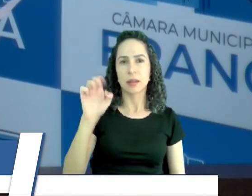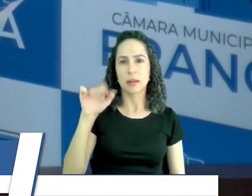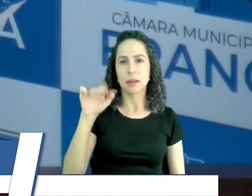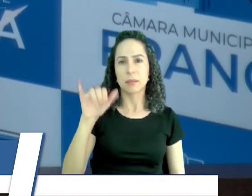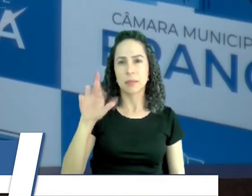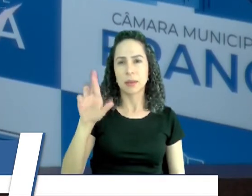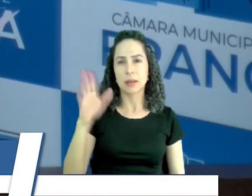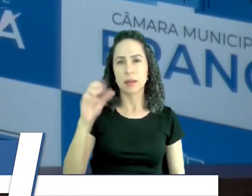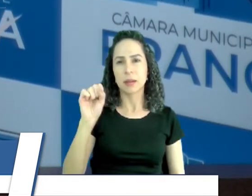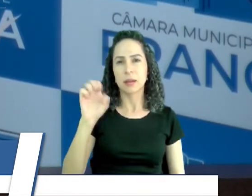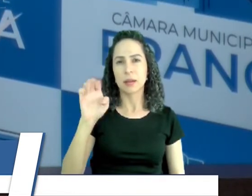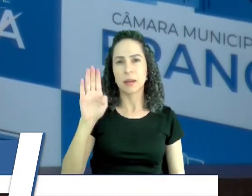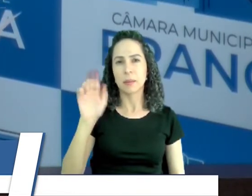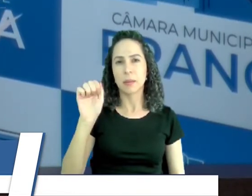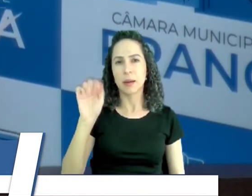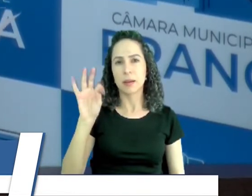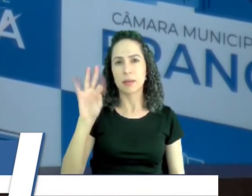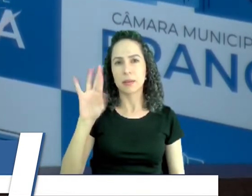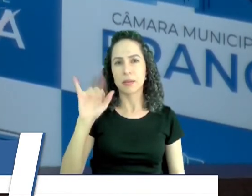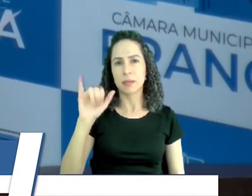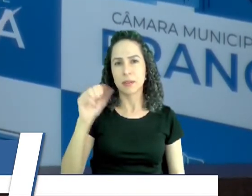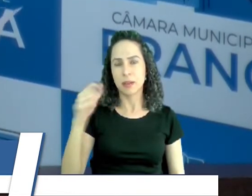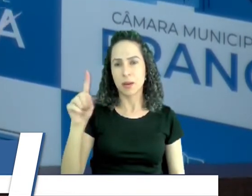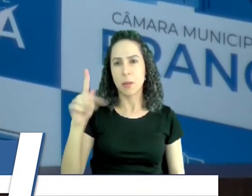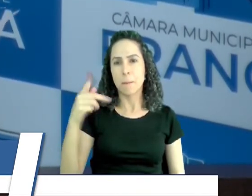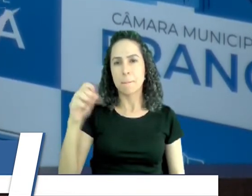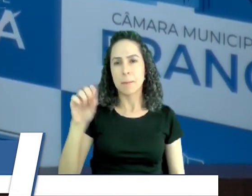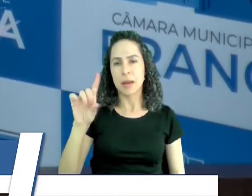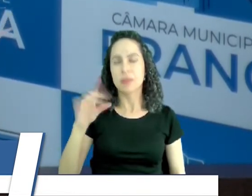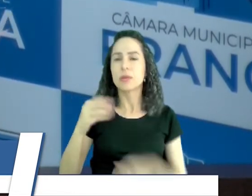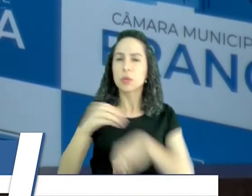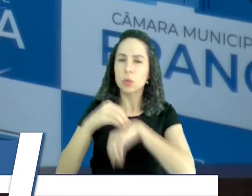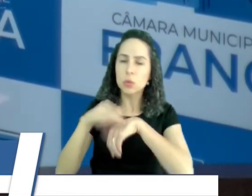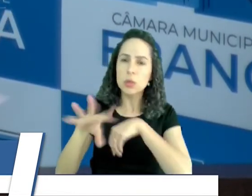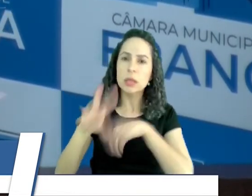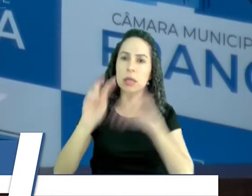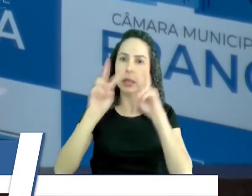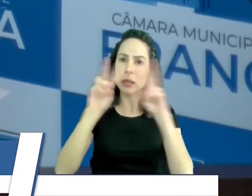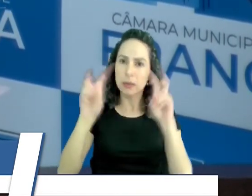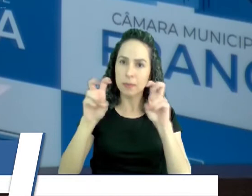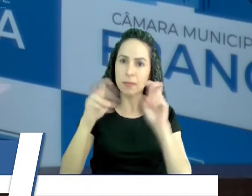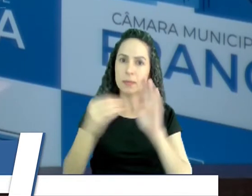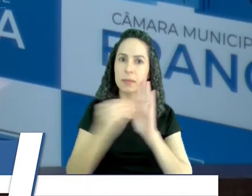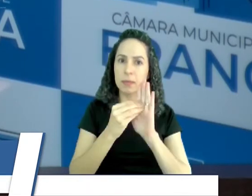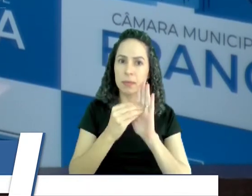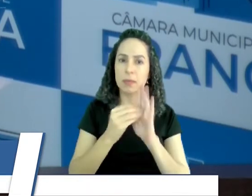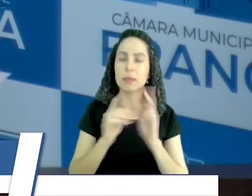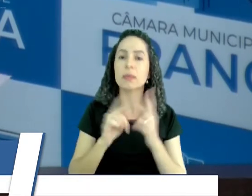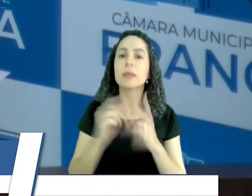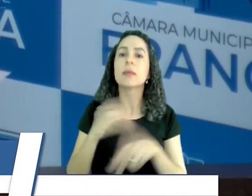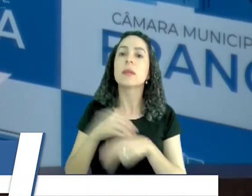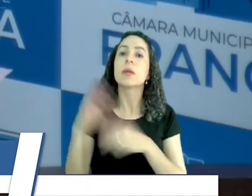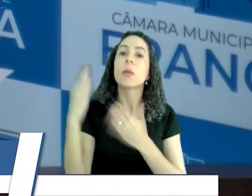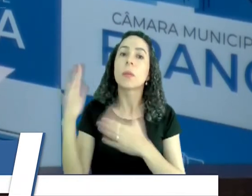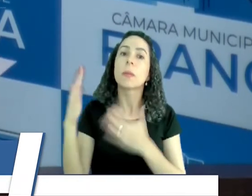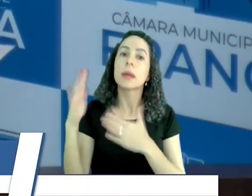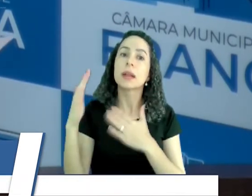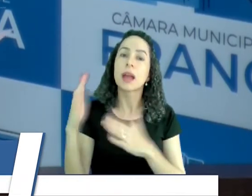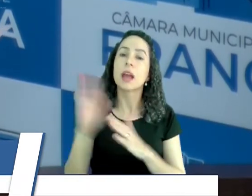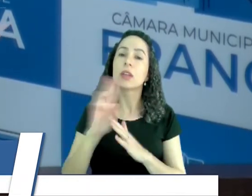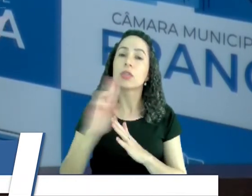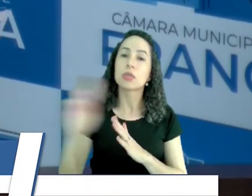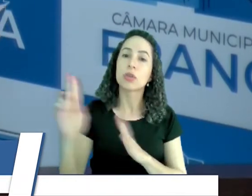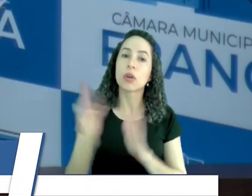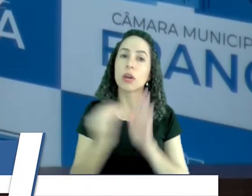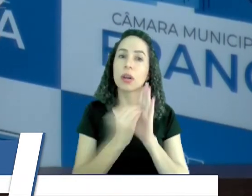Souza. Inclusive, deixei essa sugestão também na pauta da reunião do Contur. Gostaria de sugerir uma homenagem e que o nome dele